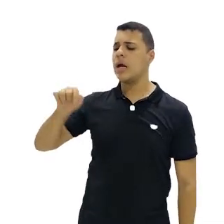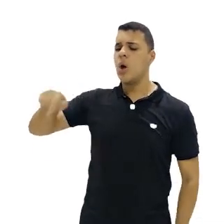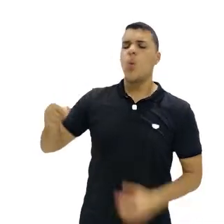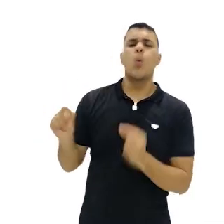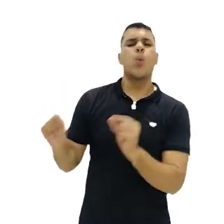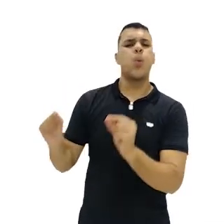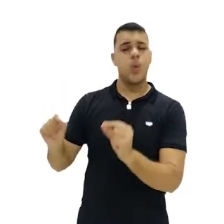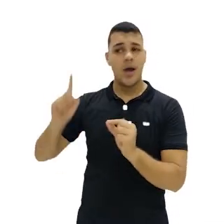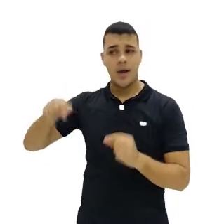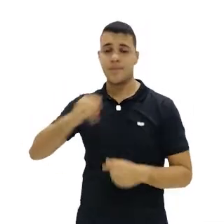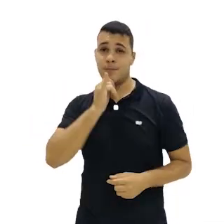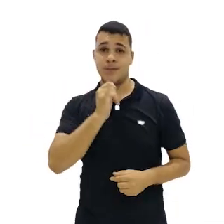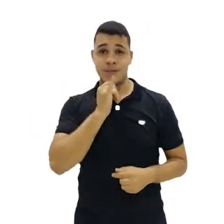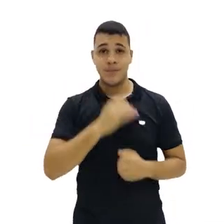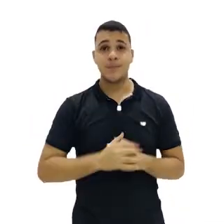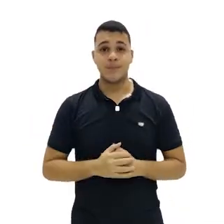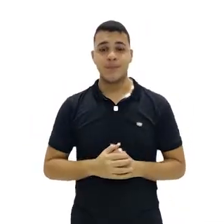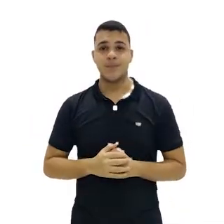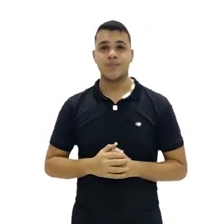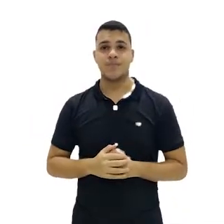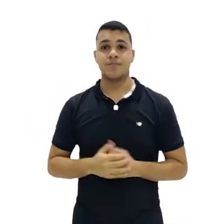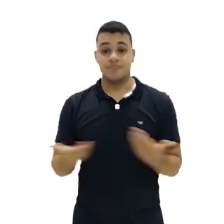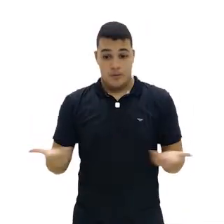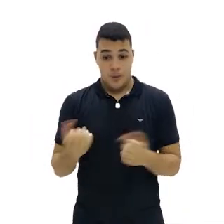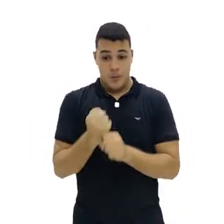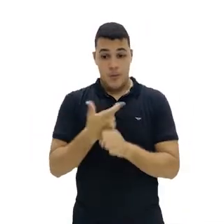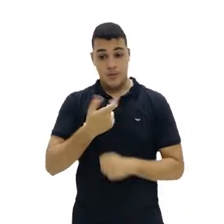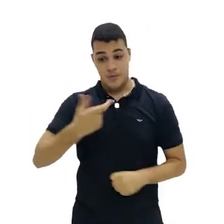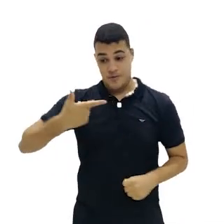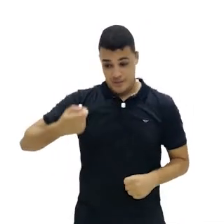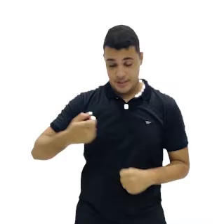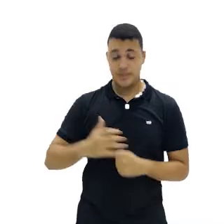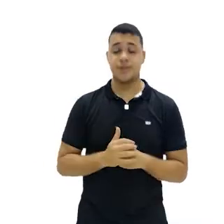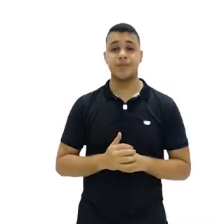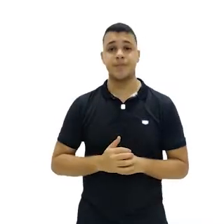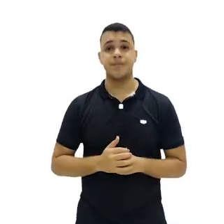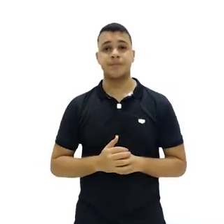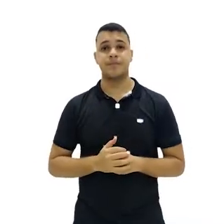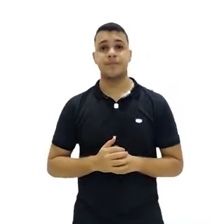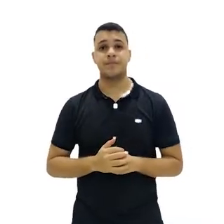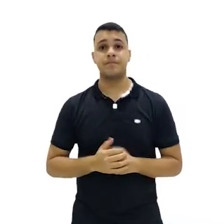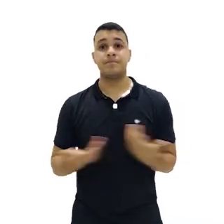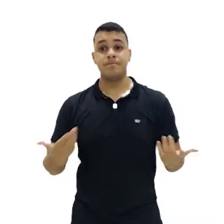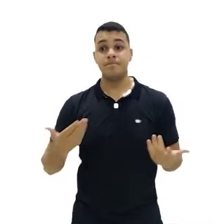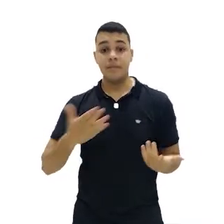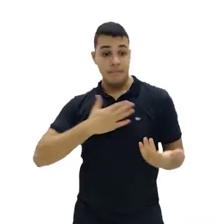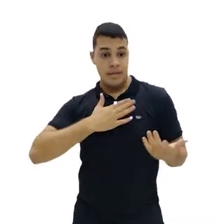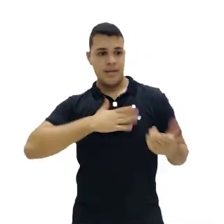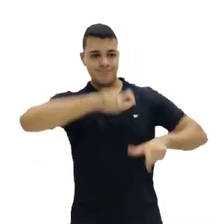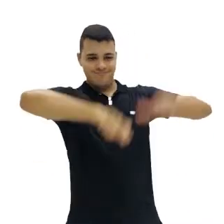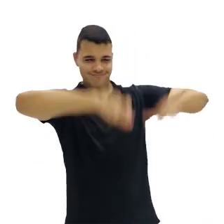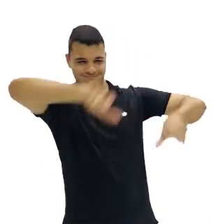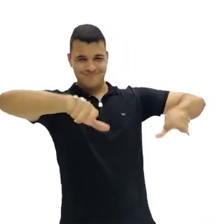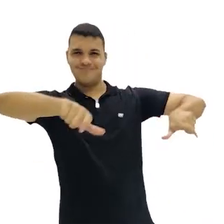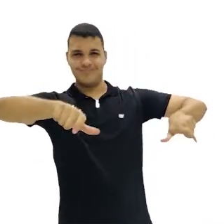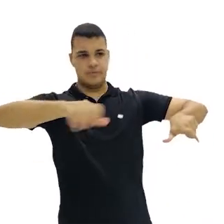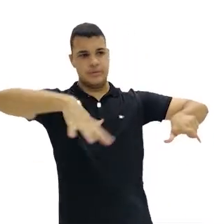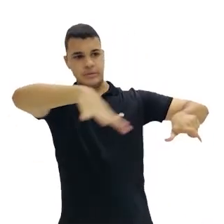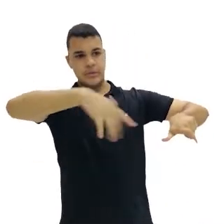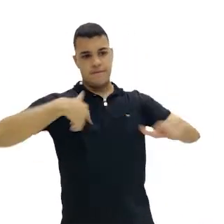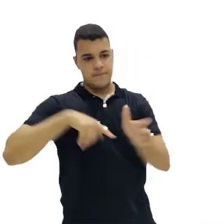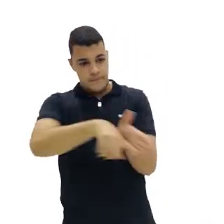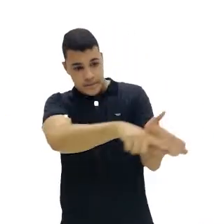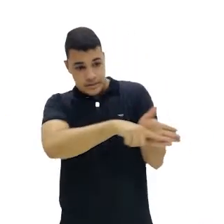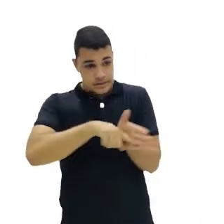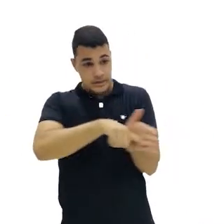2020, a minha população de estudo vai ser classificada como expostos e não expostos, e se o